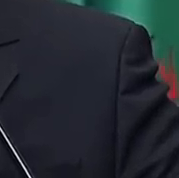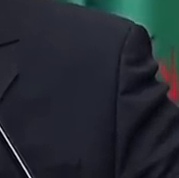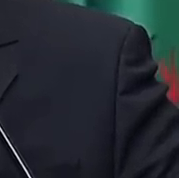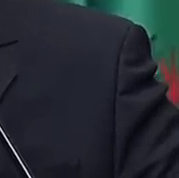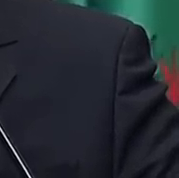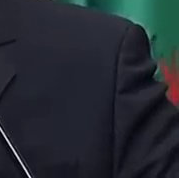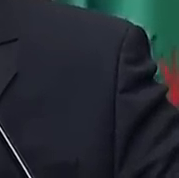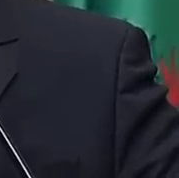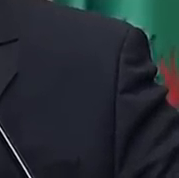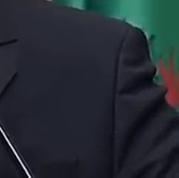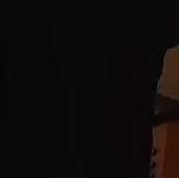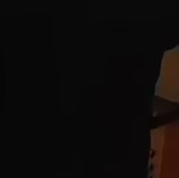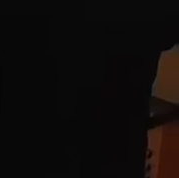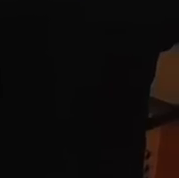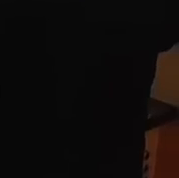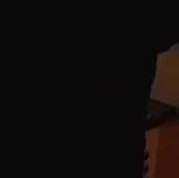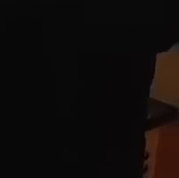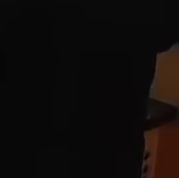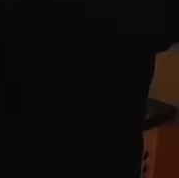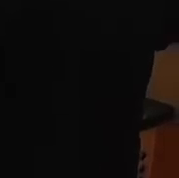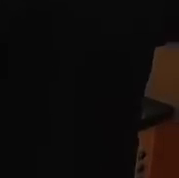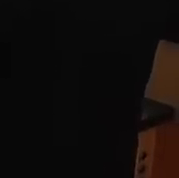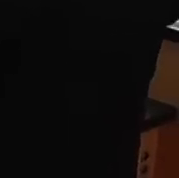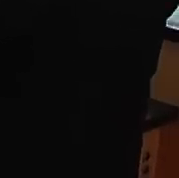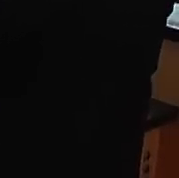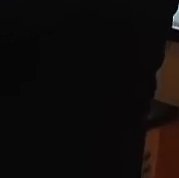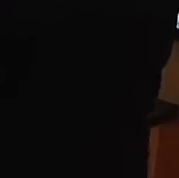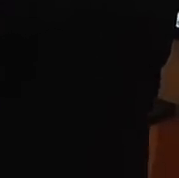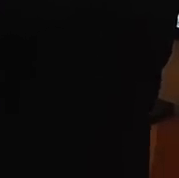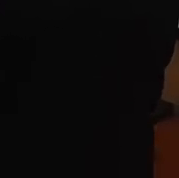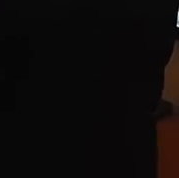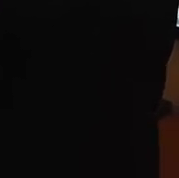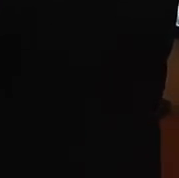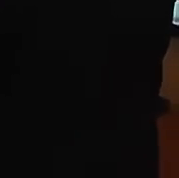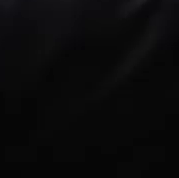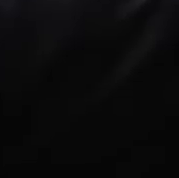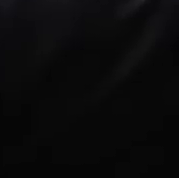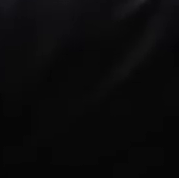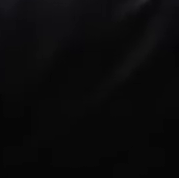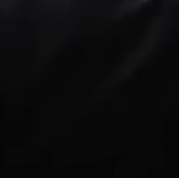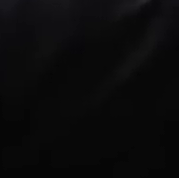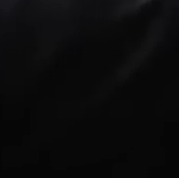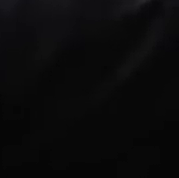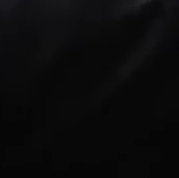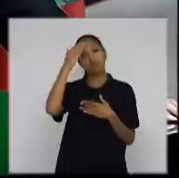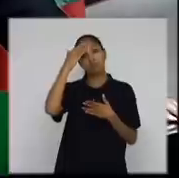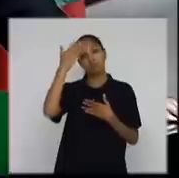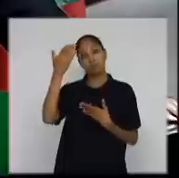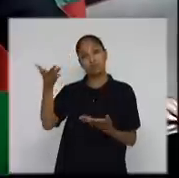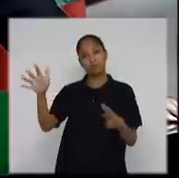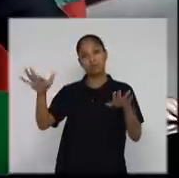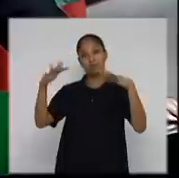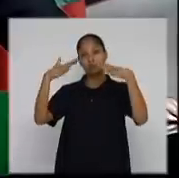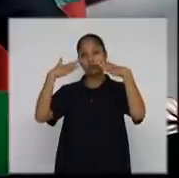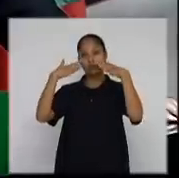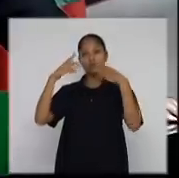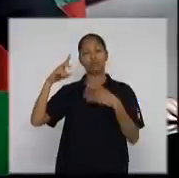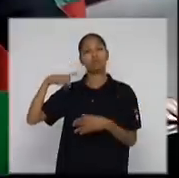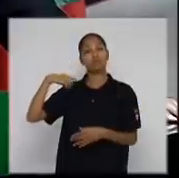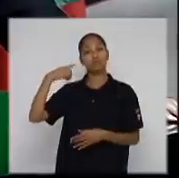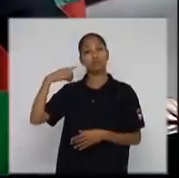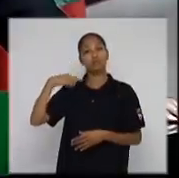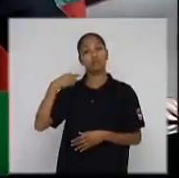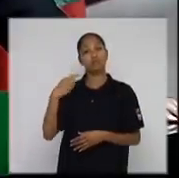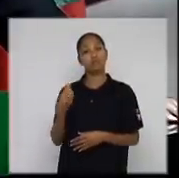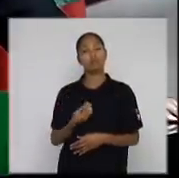da presidência da casa, vai continuar atuando de forma ostensiva da tribuna. Vim aqui para dizer